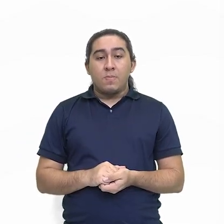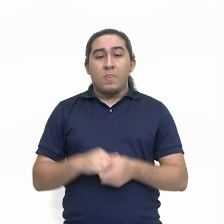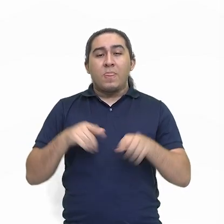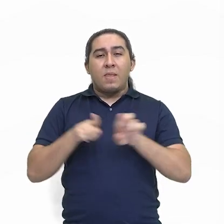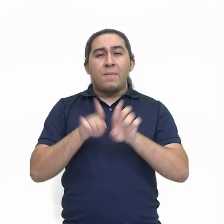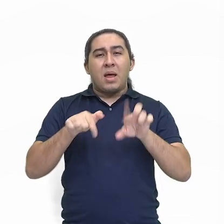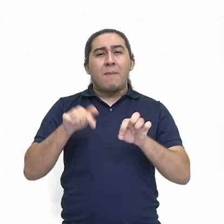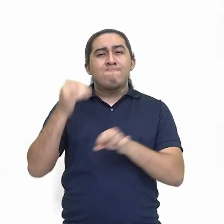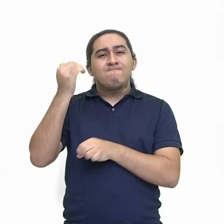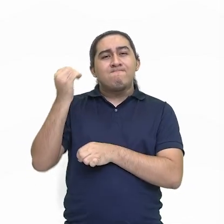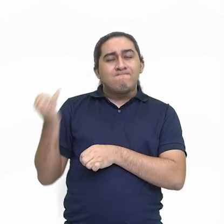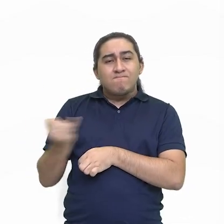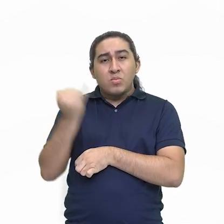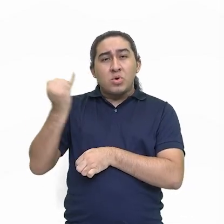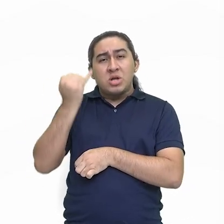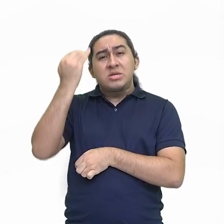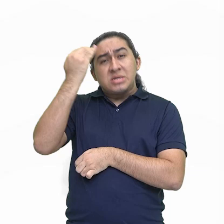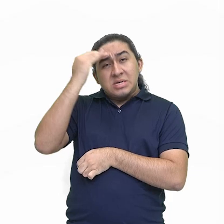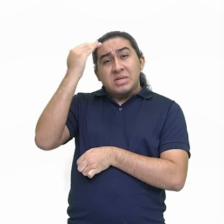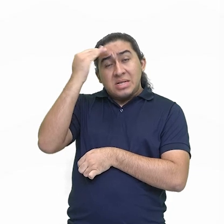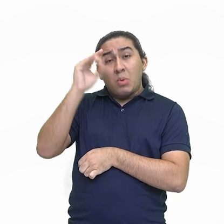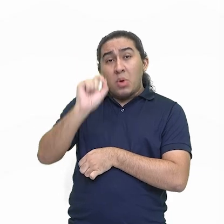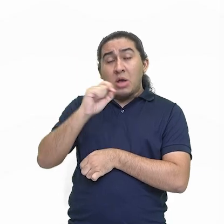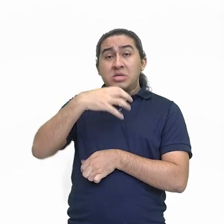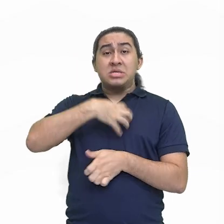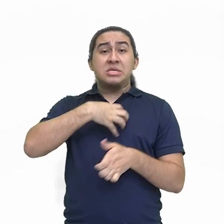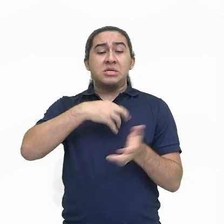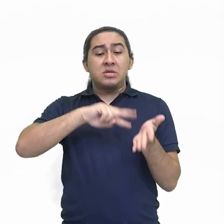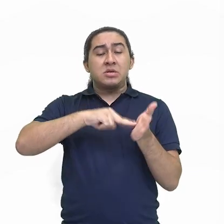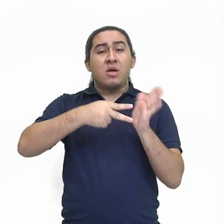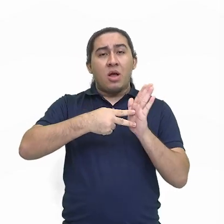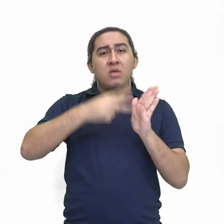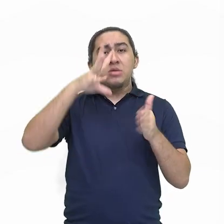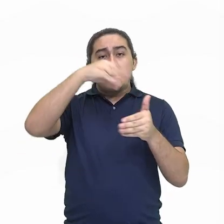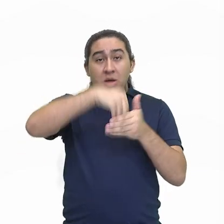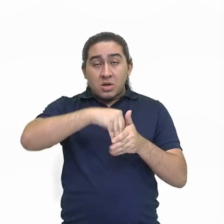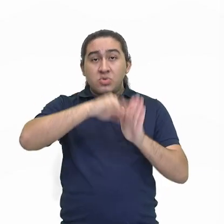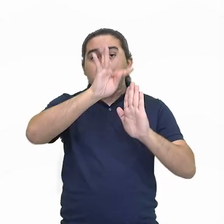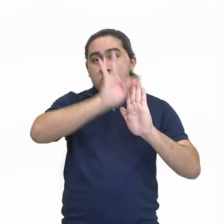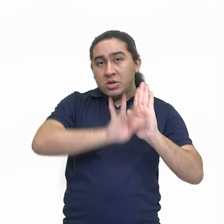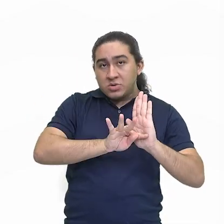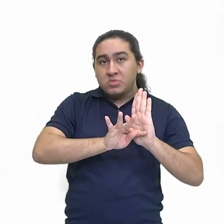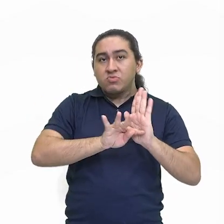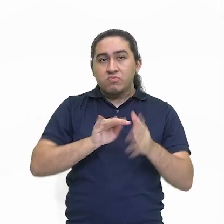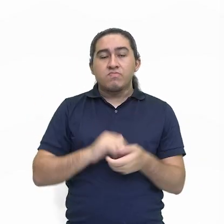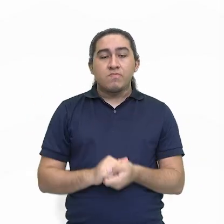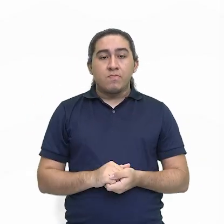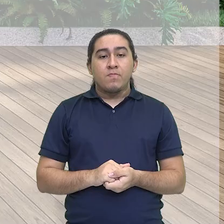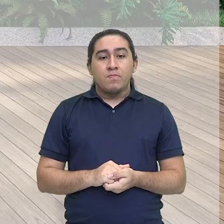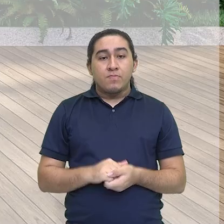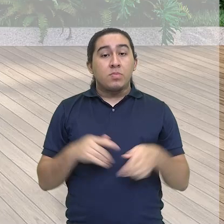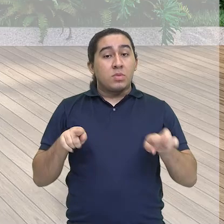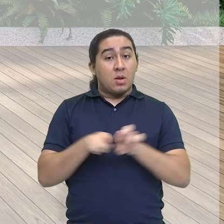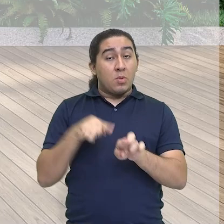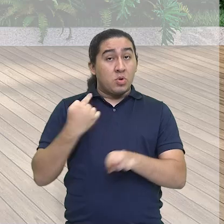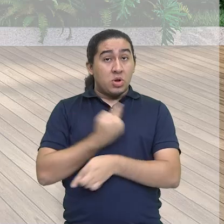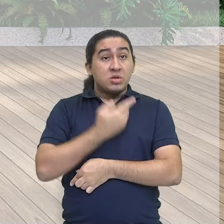o sentido da palavra, das expressões dentro do texto, né? A gente sabe